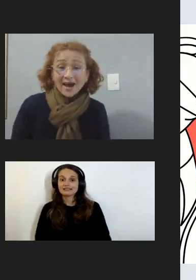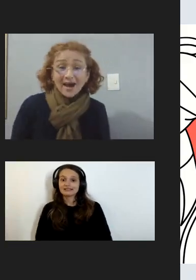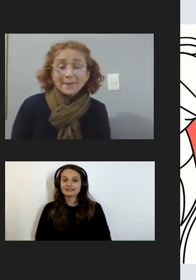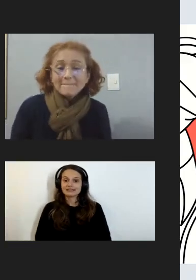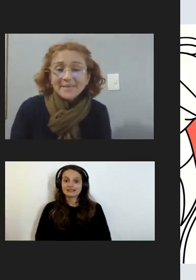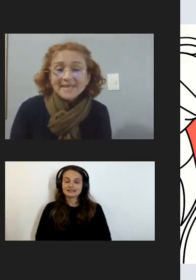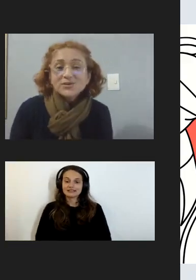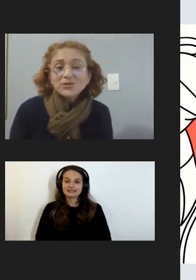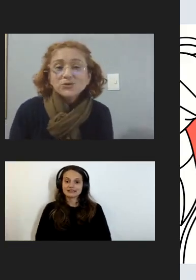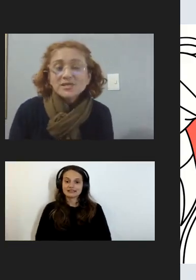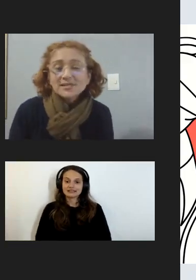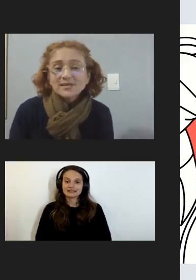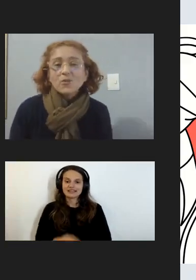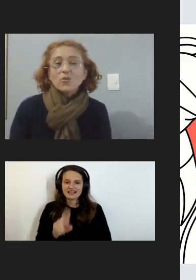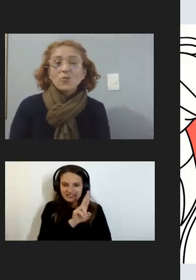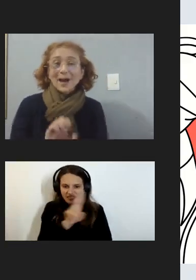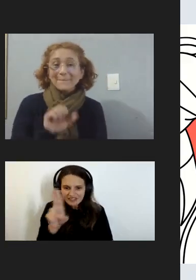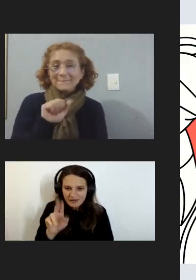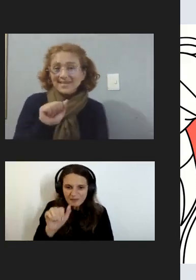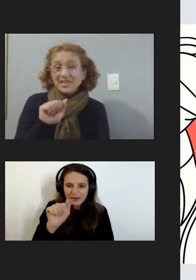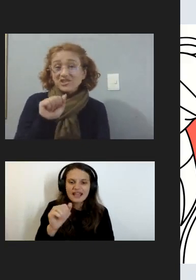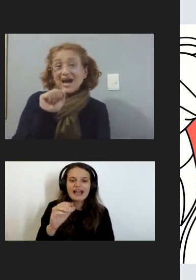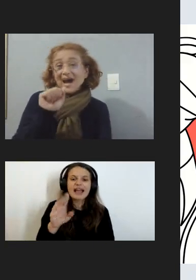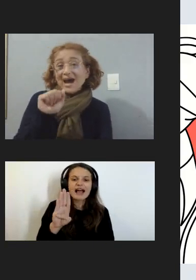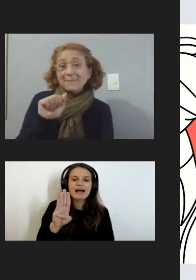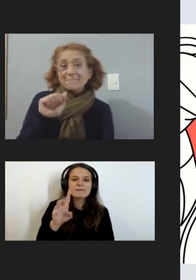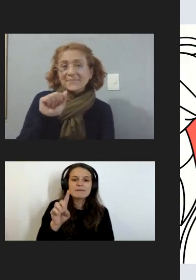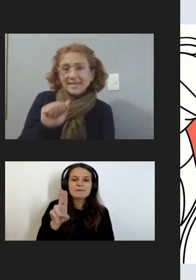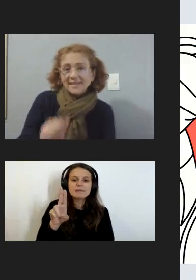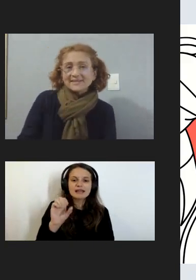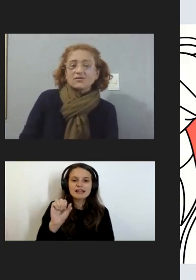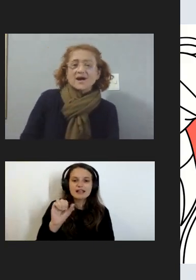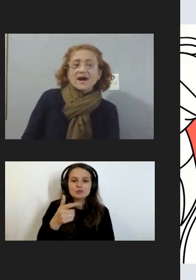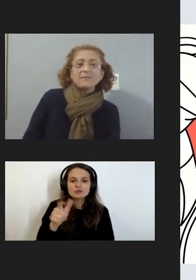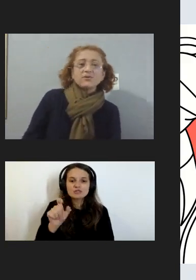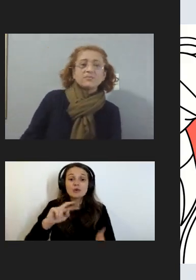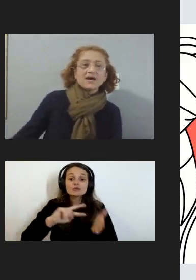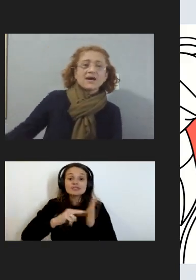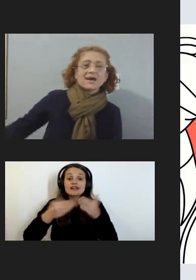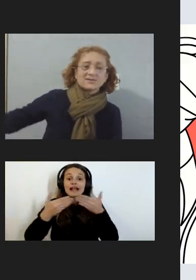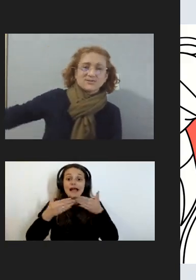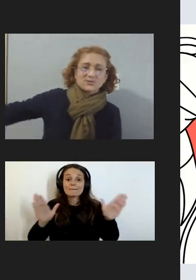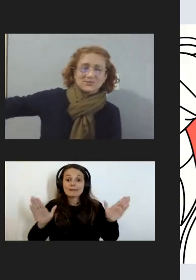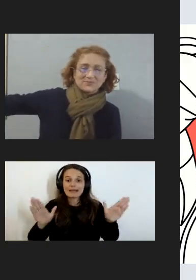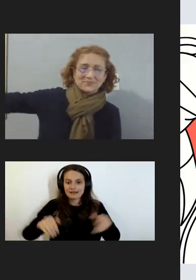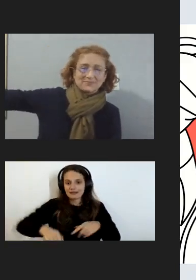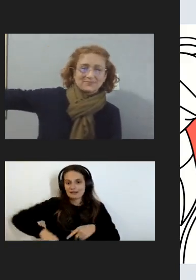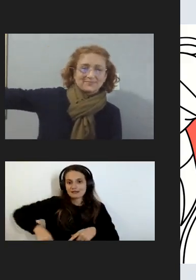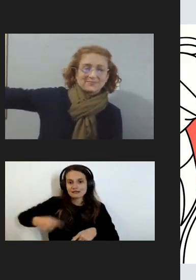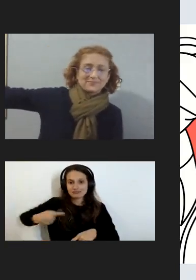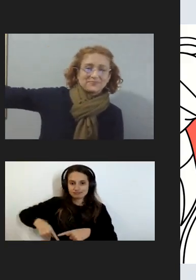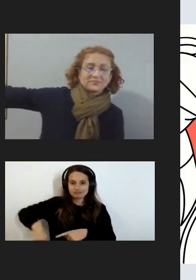Aí, abdução. O abi é de abrir, então abre o braço.